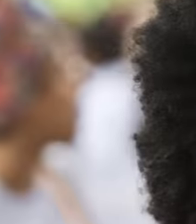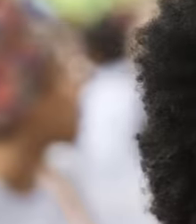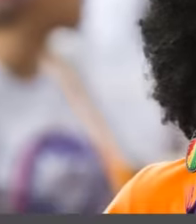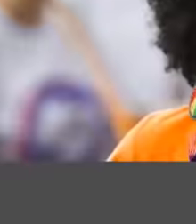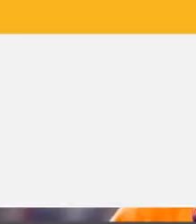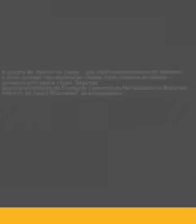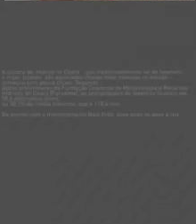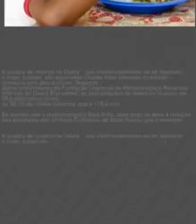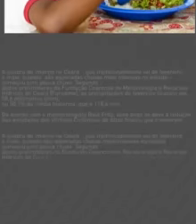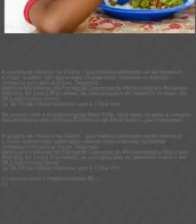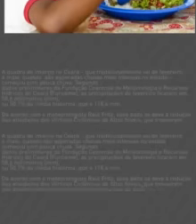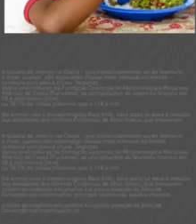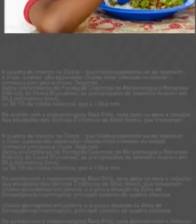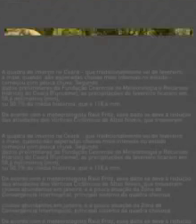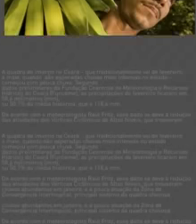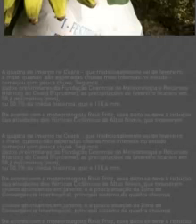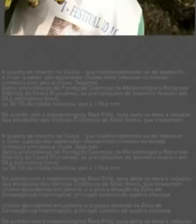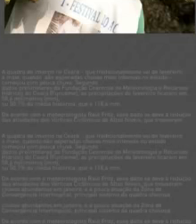sociais